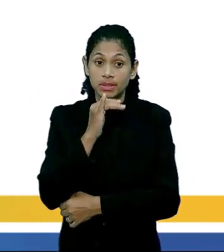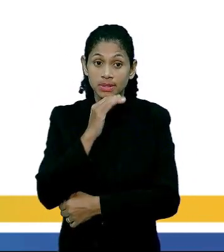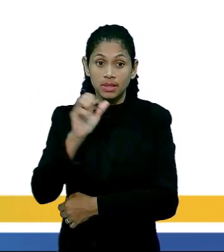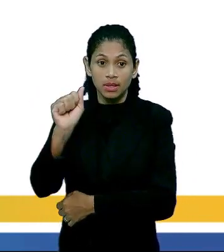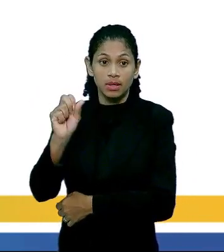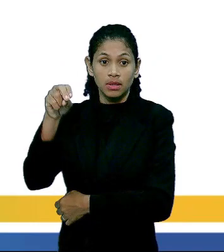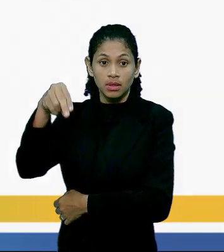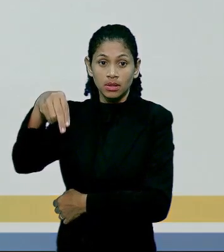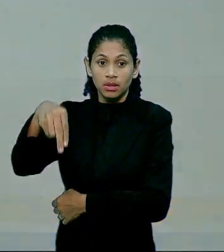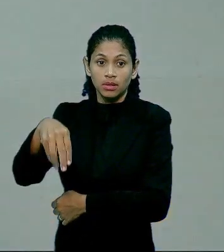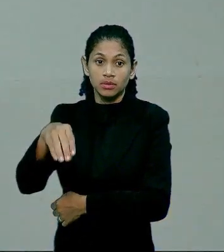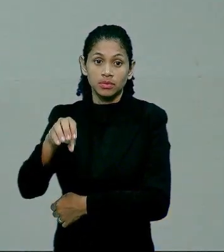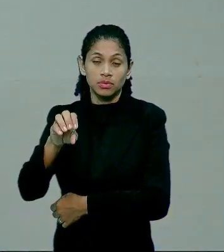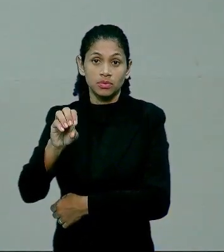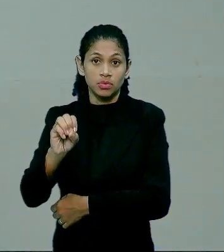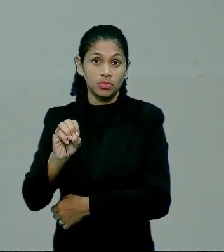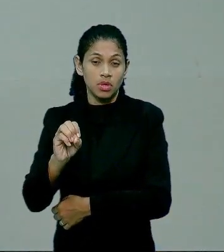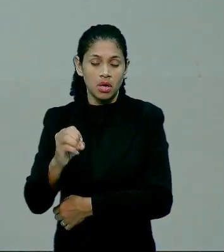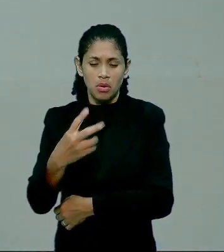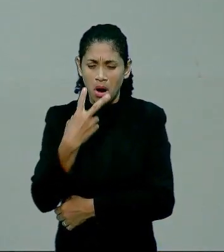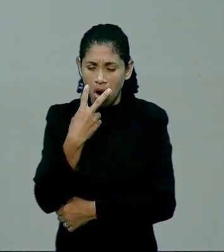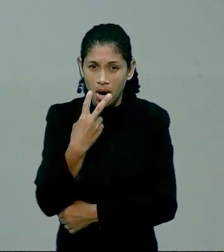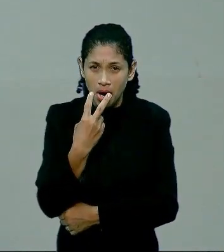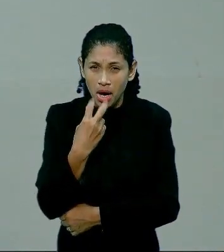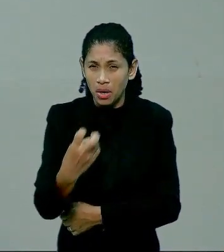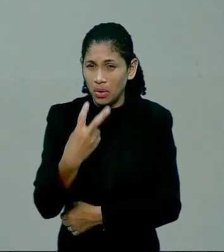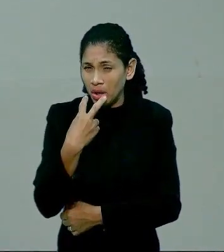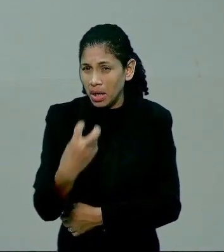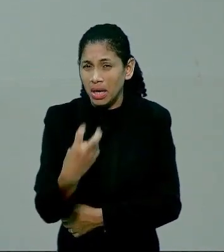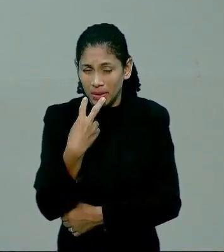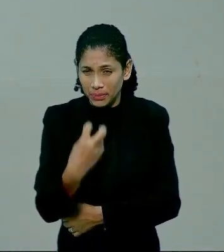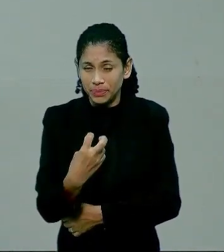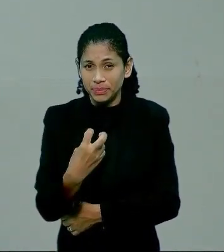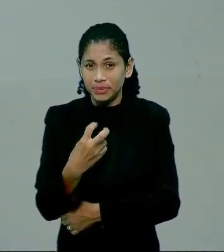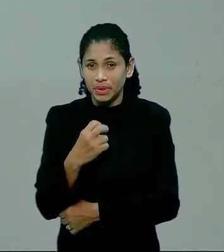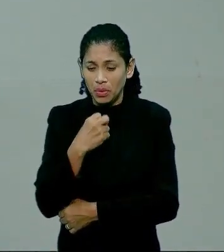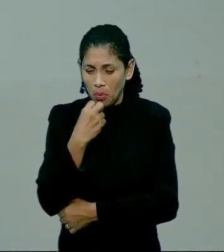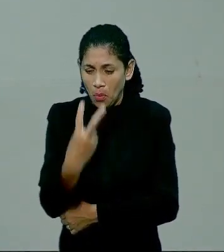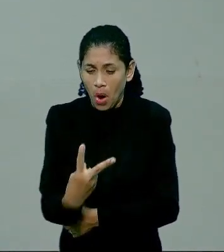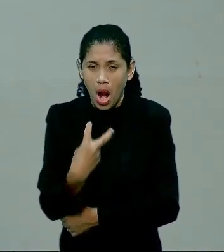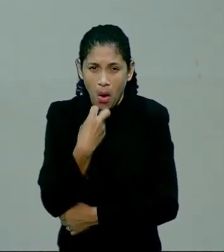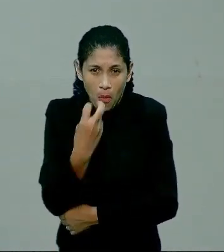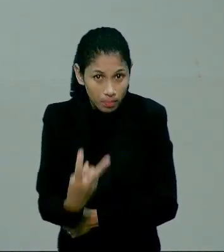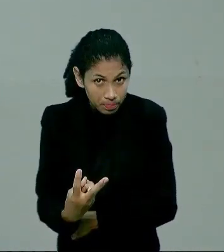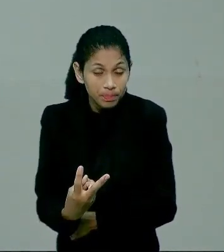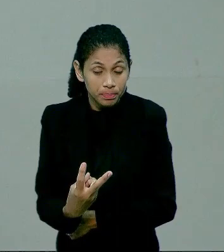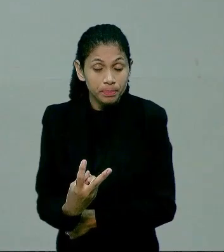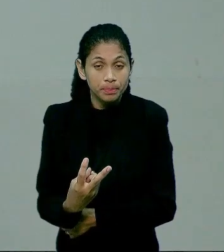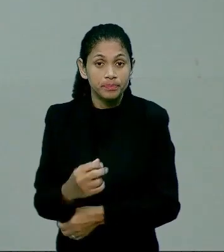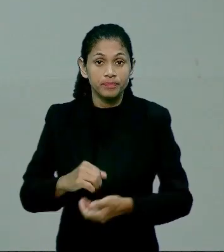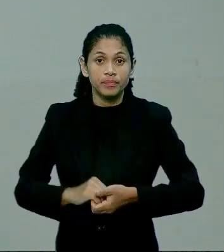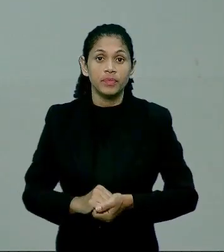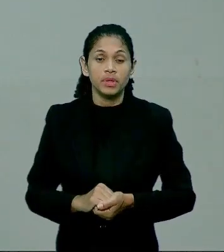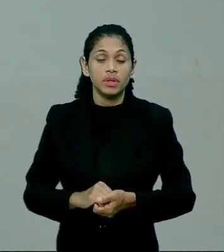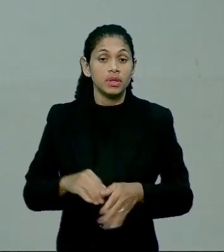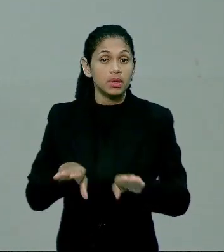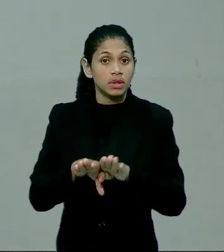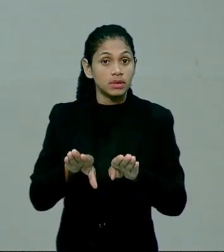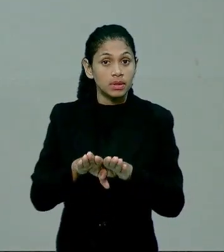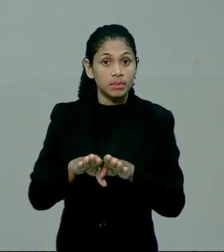a anorexia e a bulimia, correlações de imagem, de complexo alimentar nessa situação.